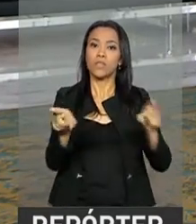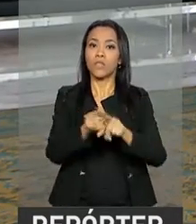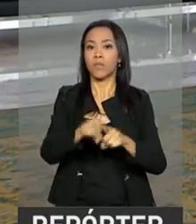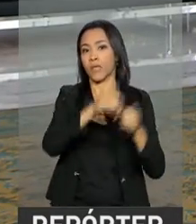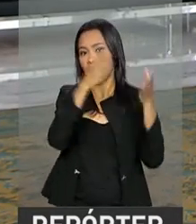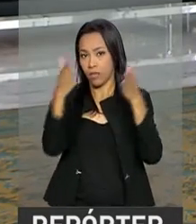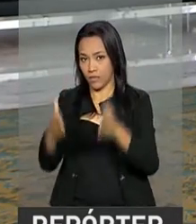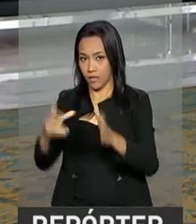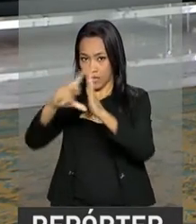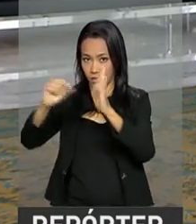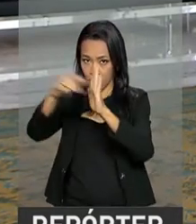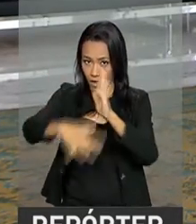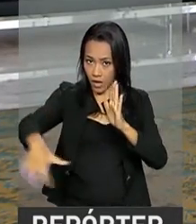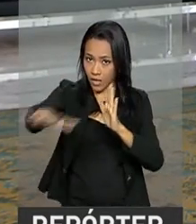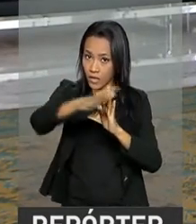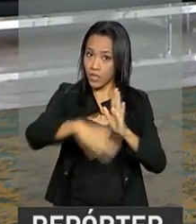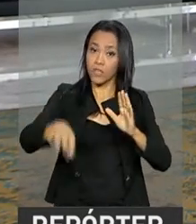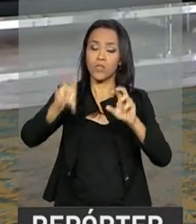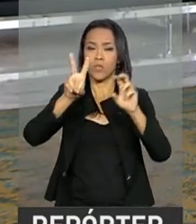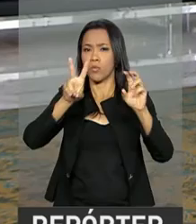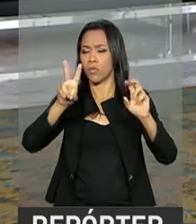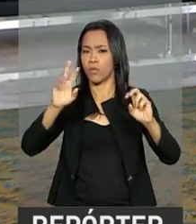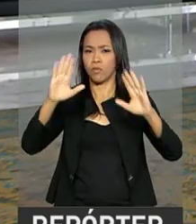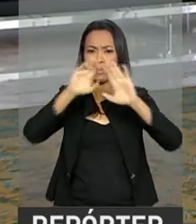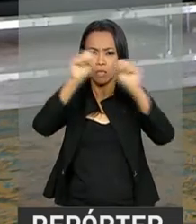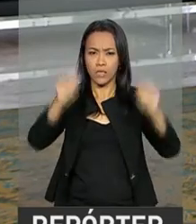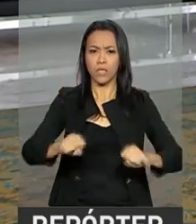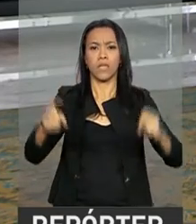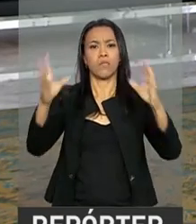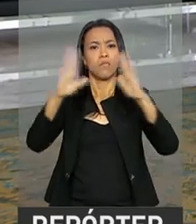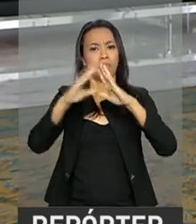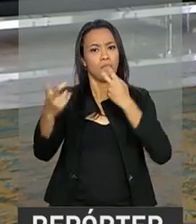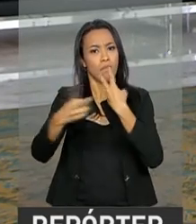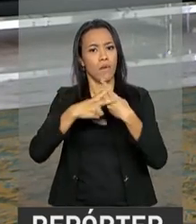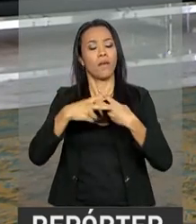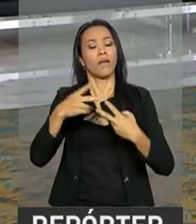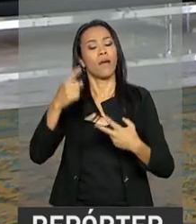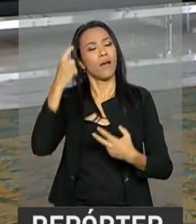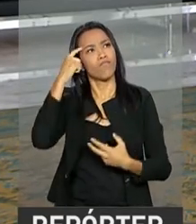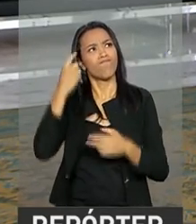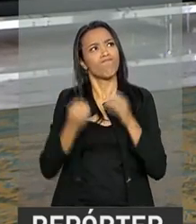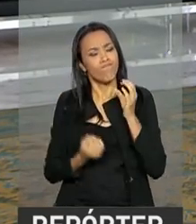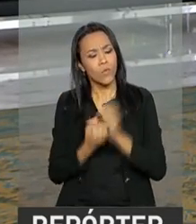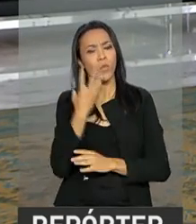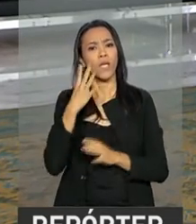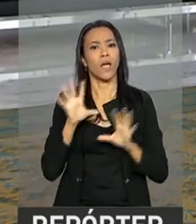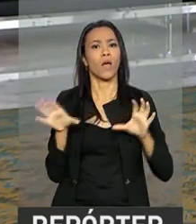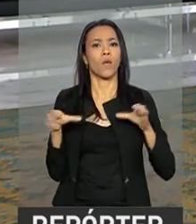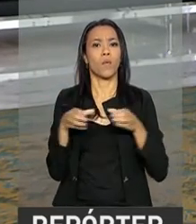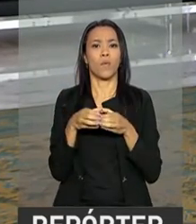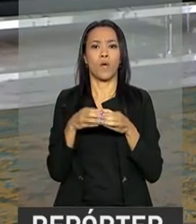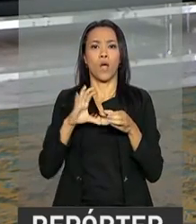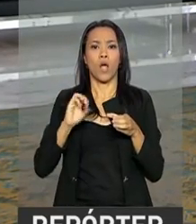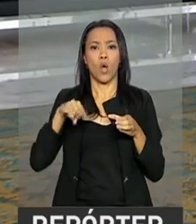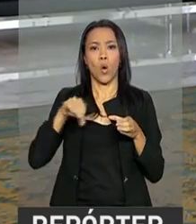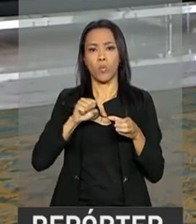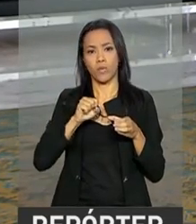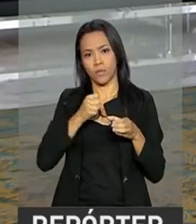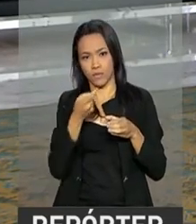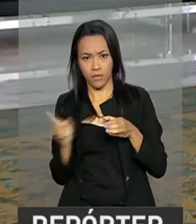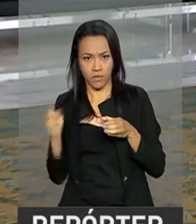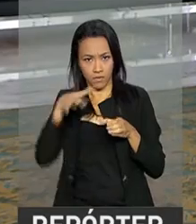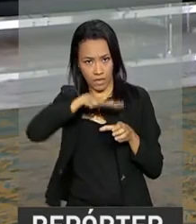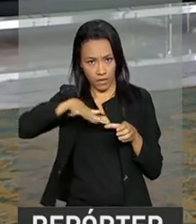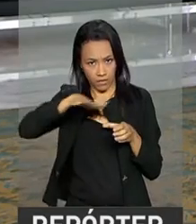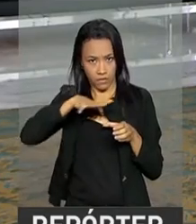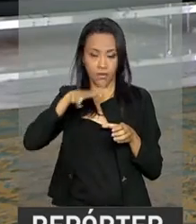pública e sistema penitenciário brasileiro, o presidente Michel Temer decidiu, então, pela criação dessa comissão de reforma do sistema penitenciário nacional. E a